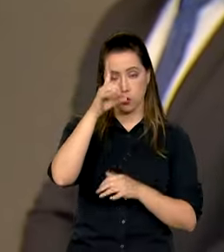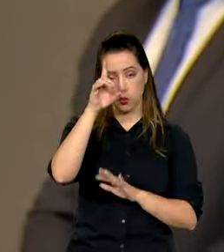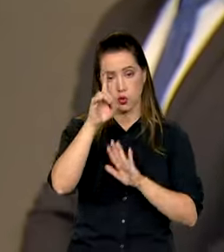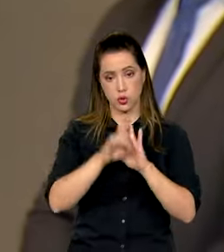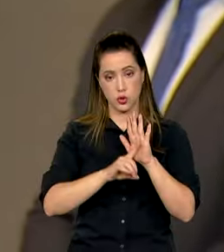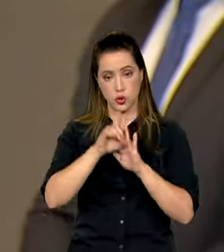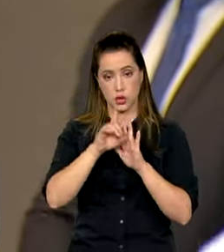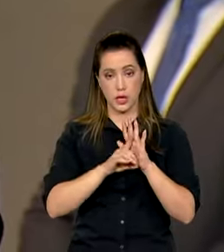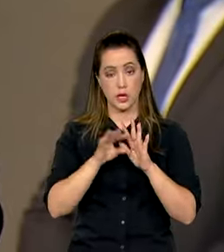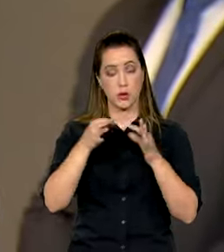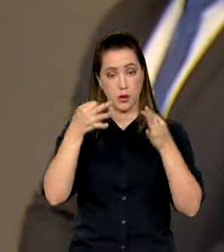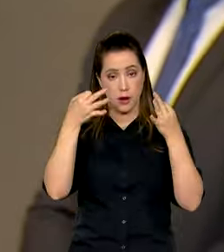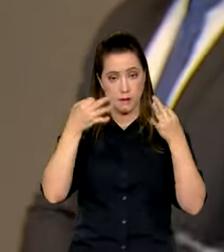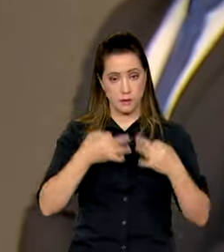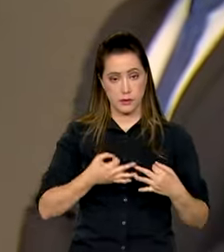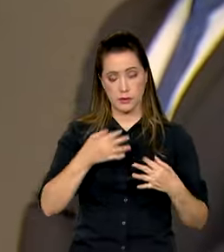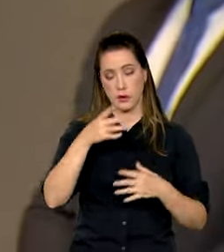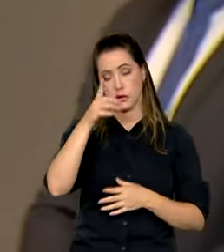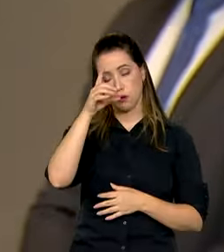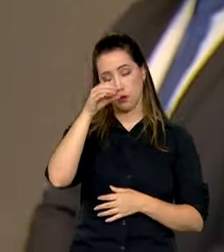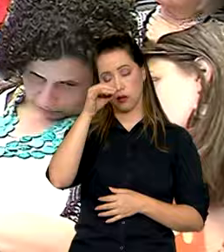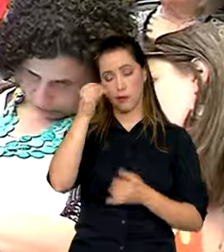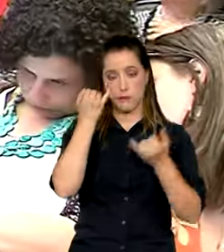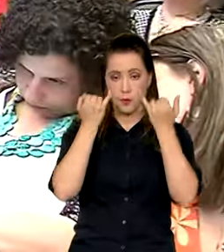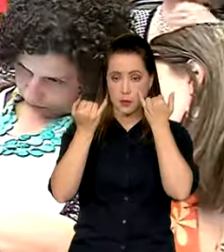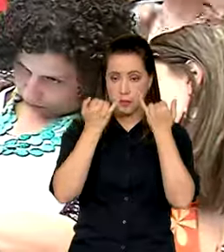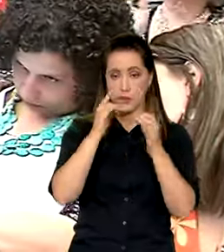e o direito a ter direitos. Muito obrigado.